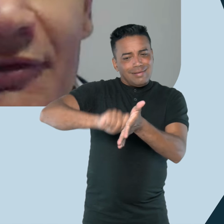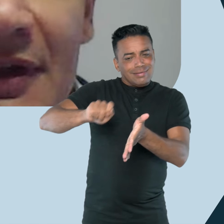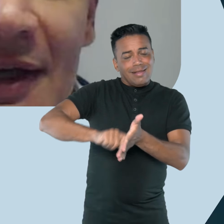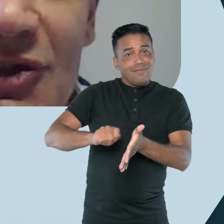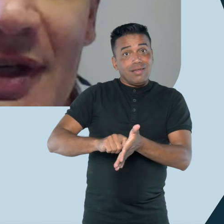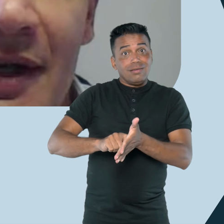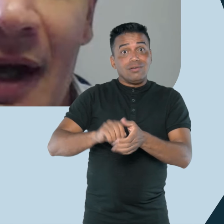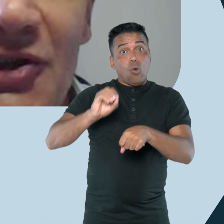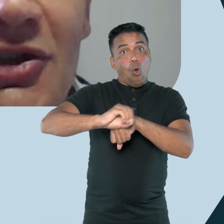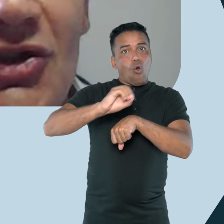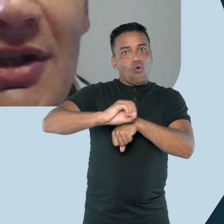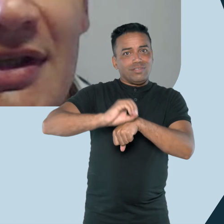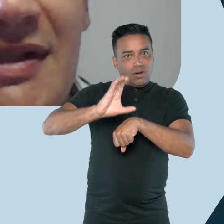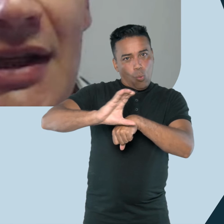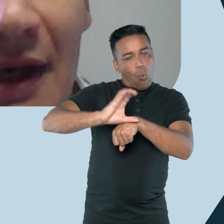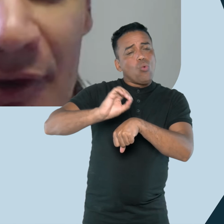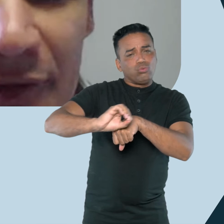Na verdade, a gente